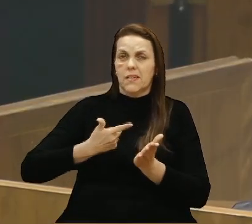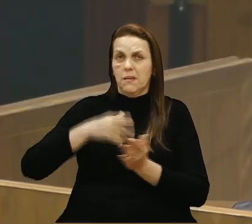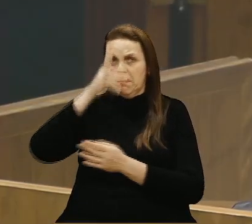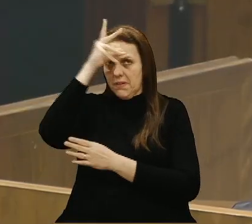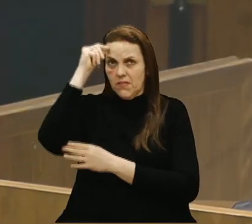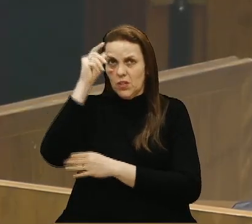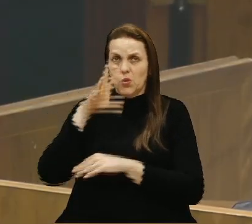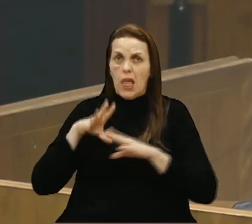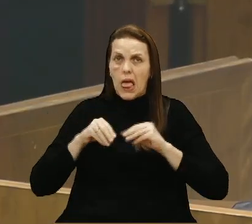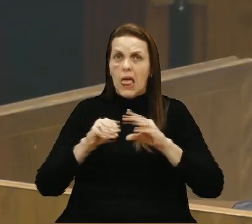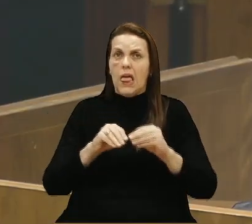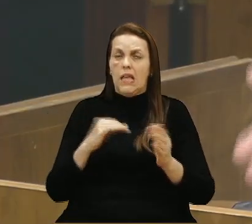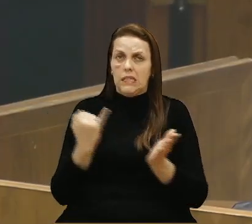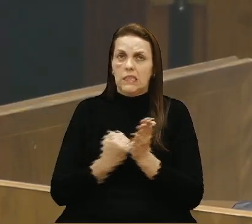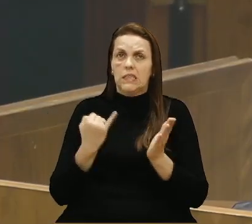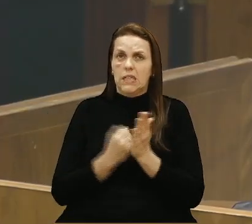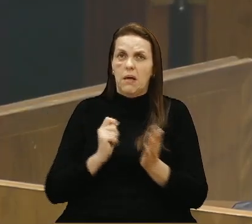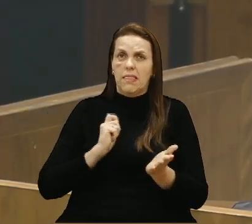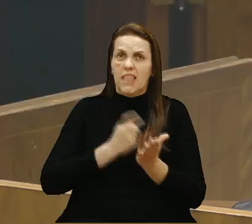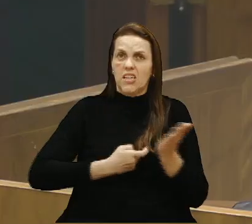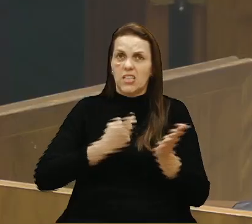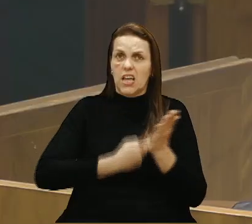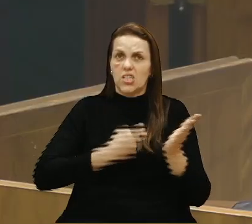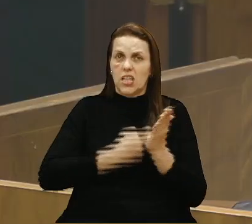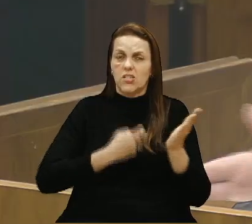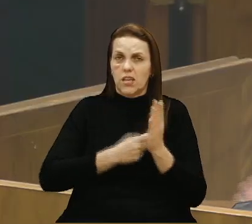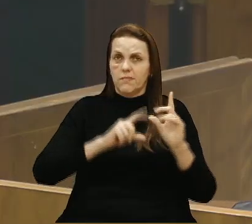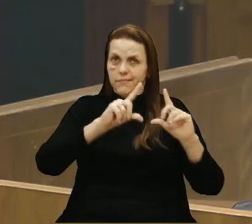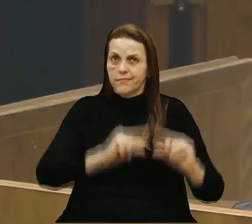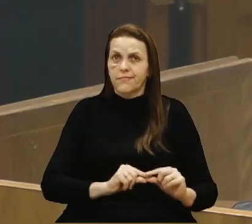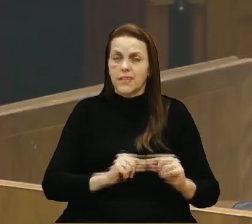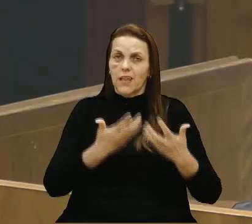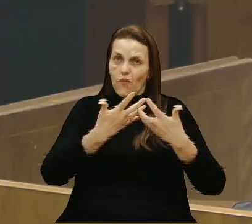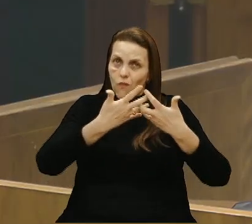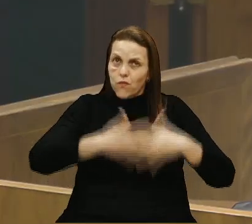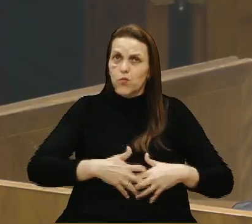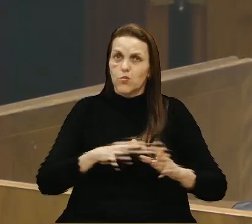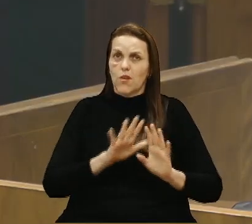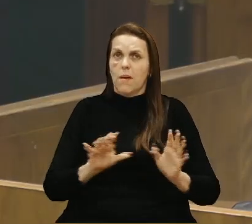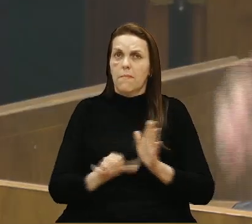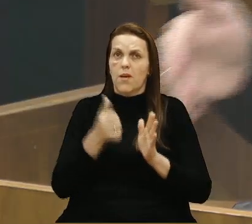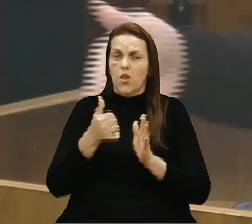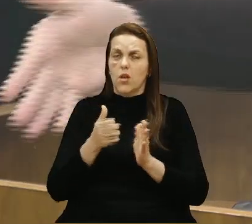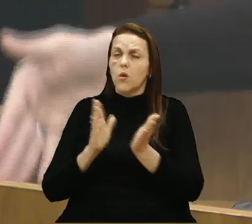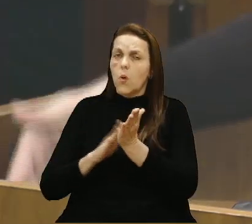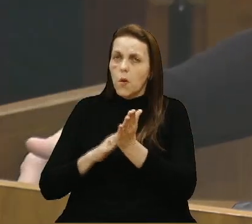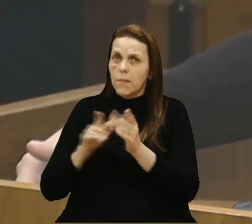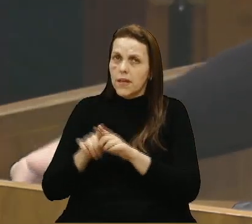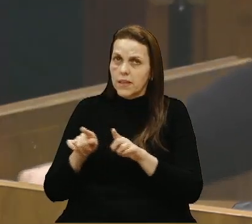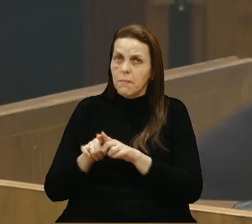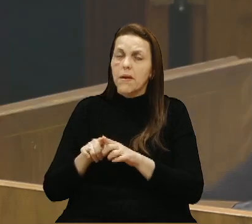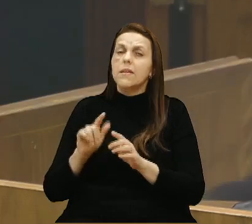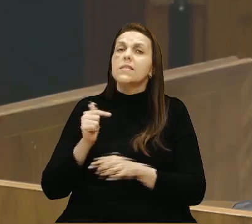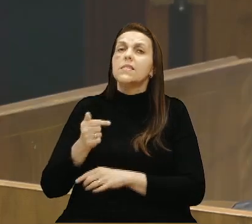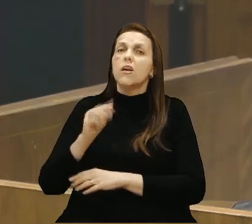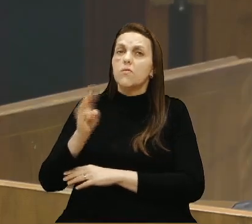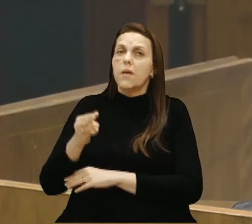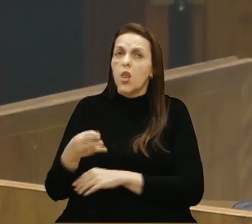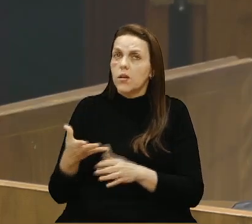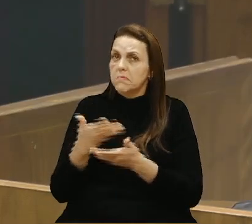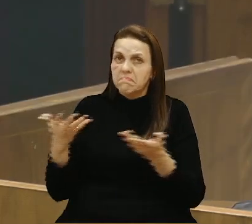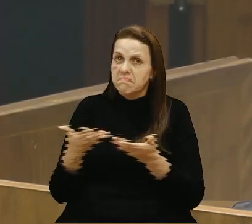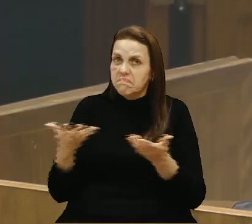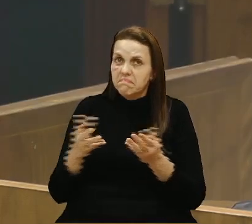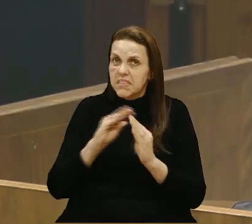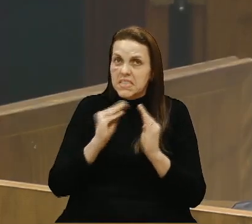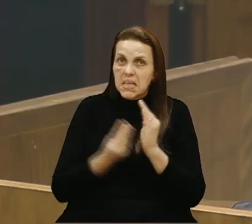menos no contribuinte, taxando ele menos, né? A gente quer aqui que as coisas funcionem. Do mesmo jeito que eu cobrei, cadê os 7 milhões ali que o pessoal aqui